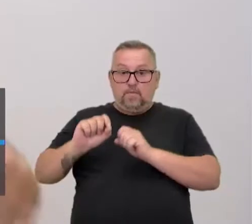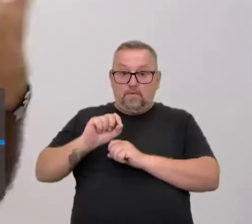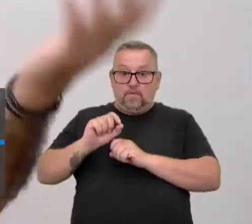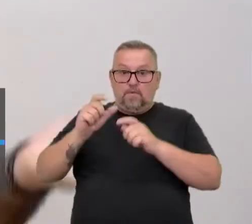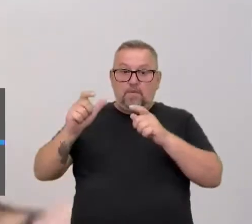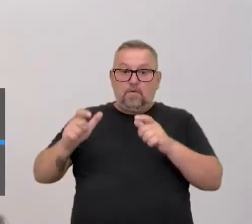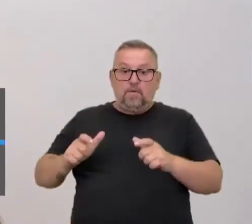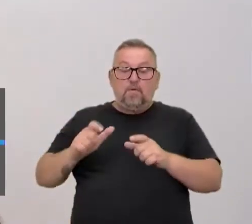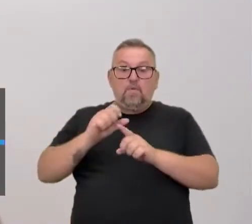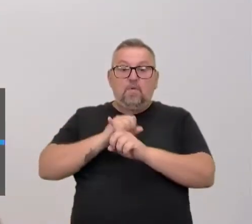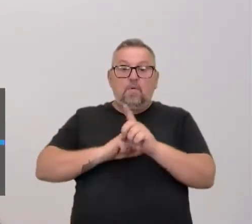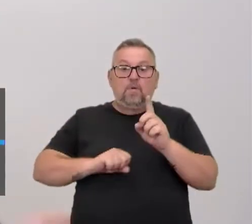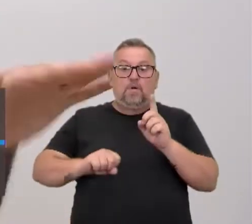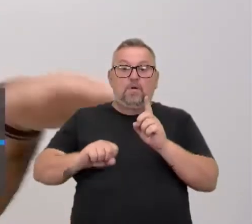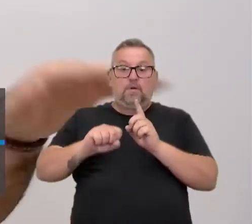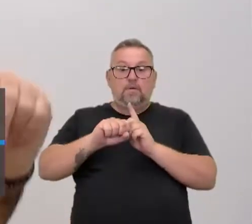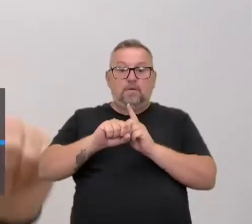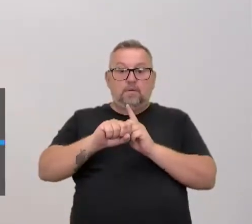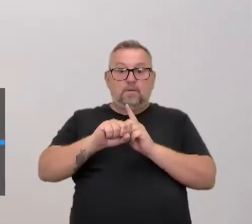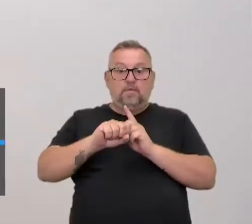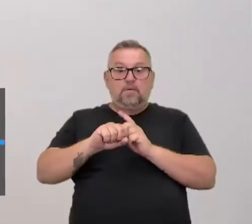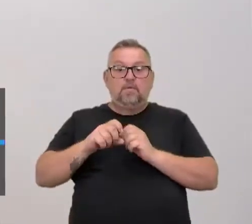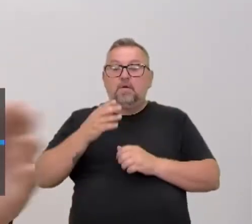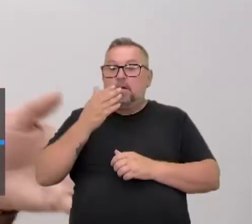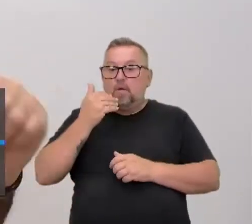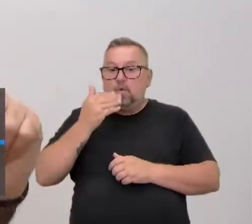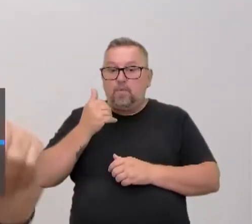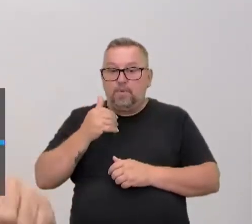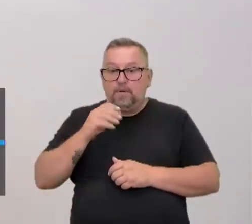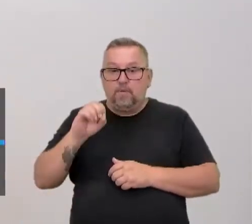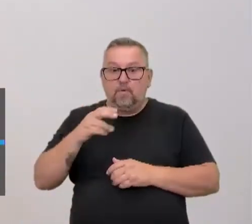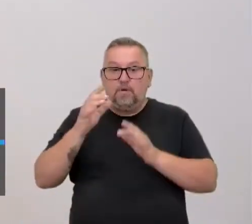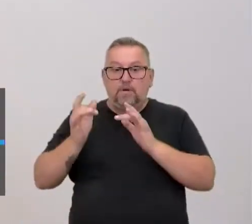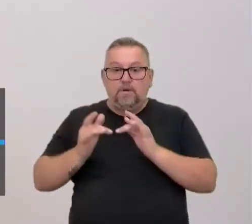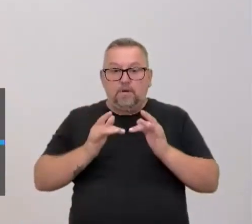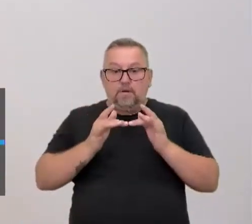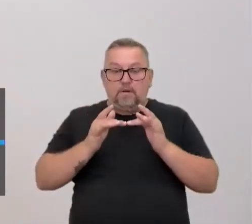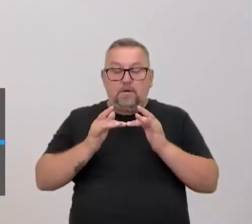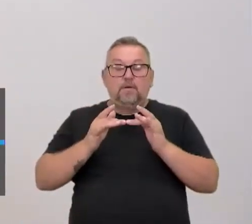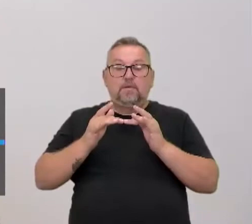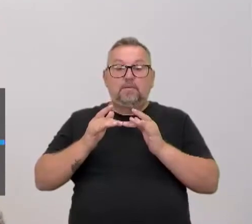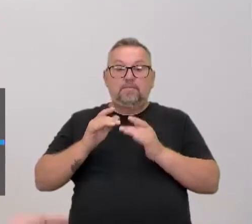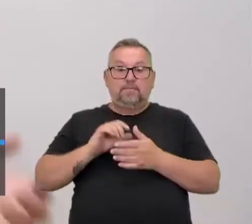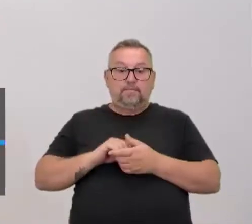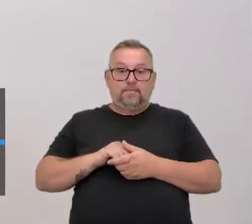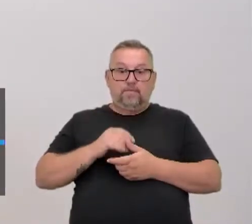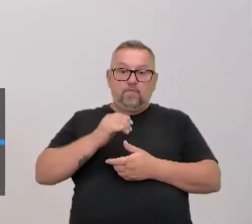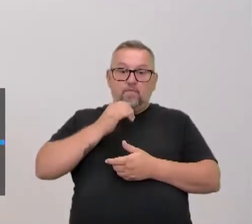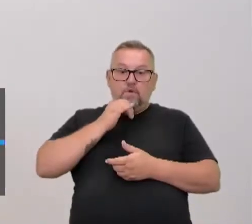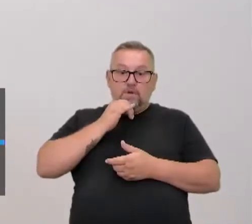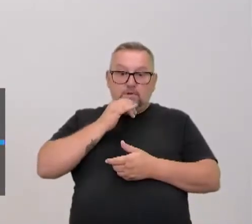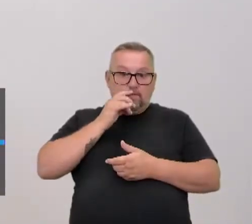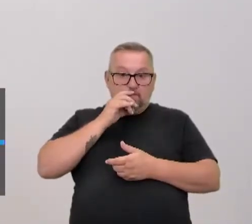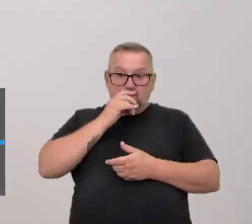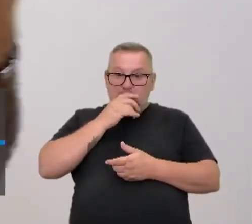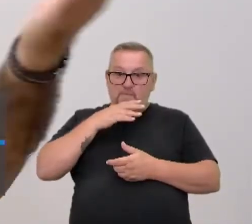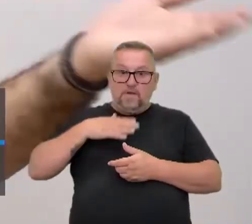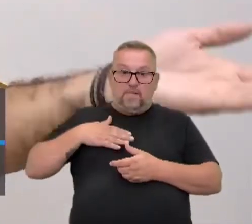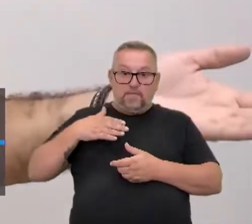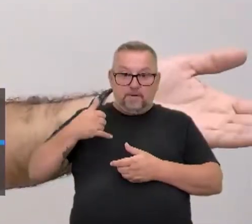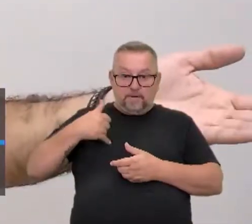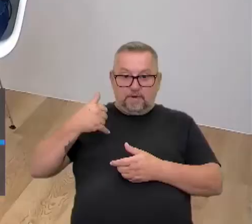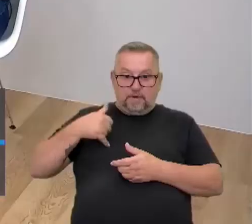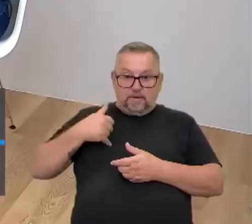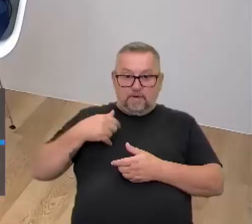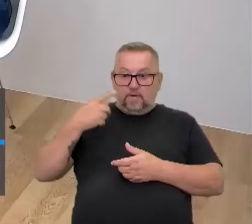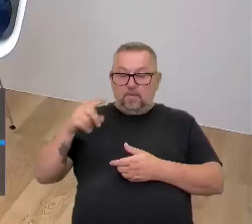o ambiente social da comida, ou das relações interpessoais. Por exemplo, para alguém da minha idade e